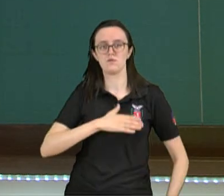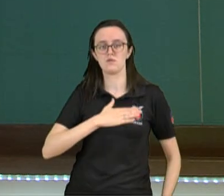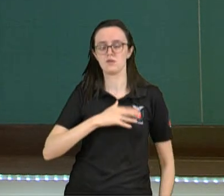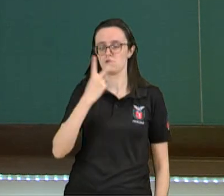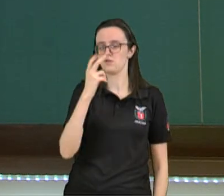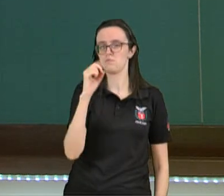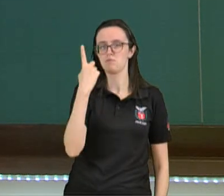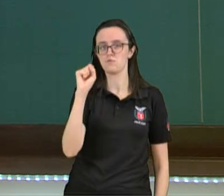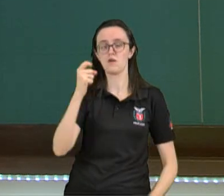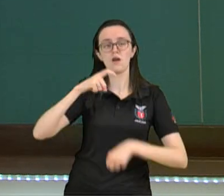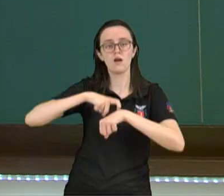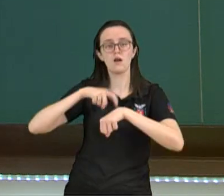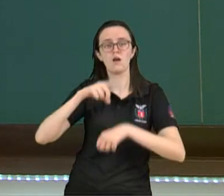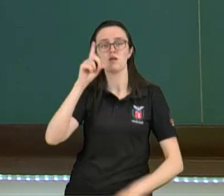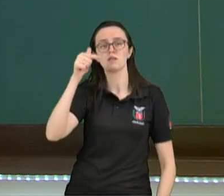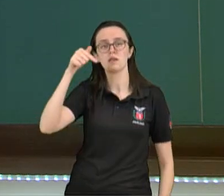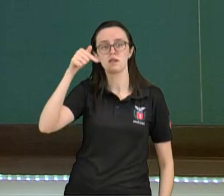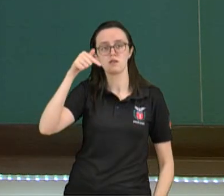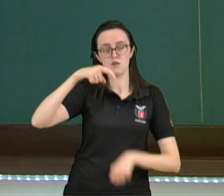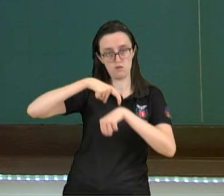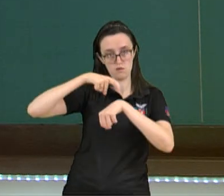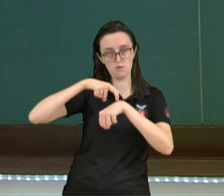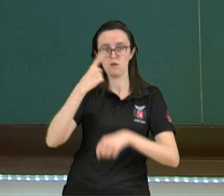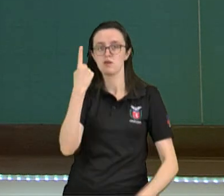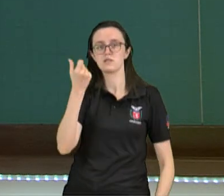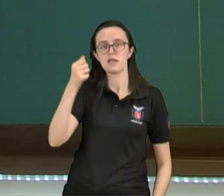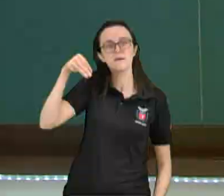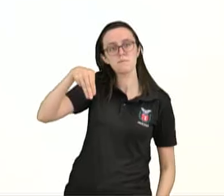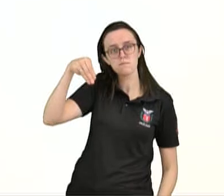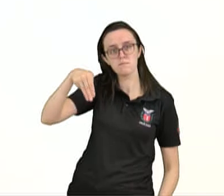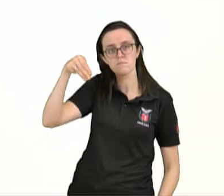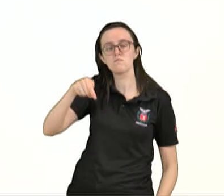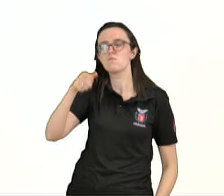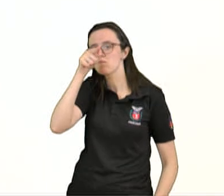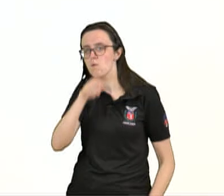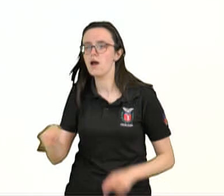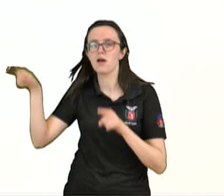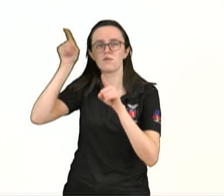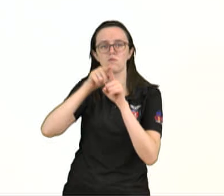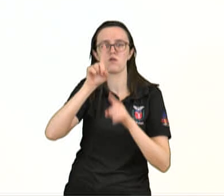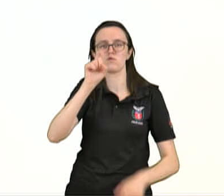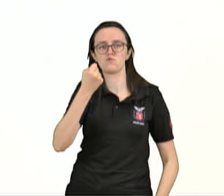18/8/2018, às 17h16, atualizado em